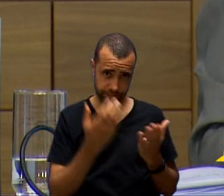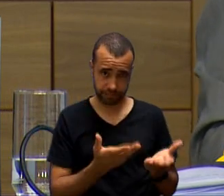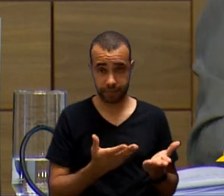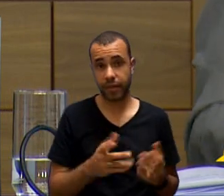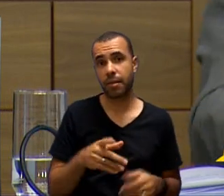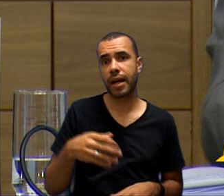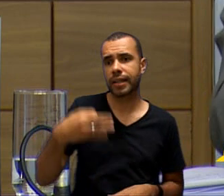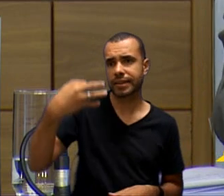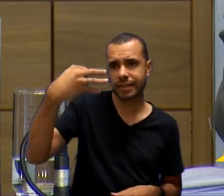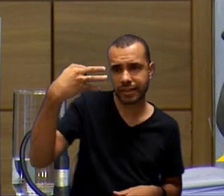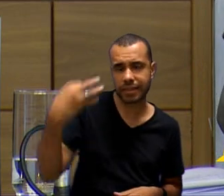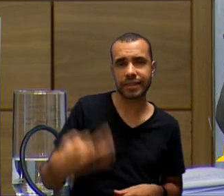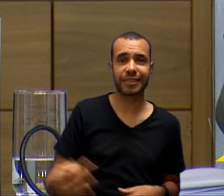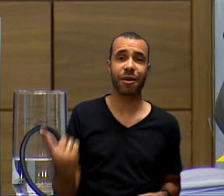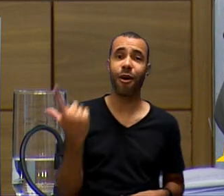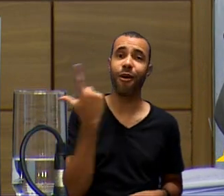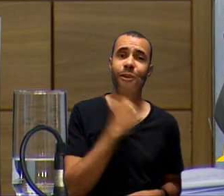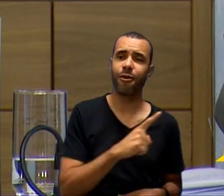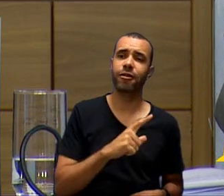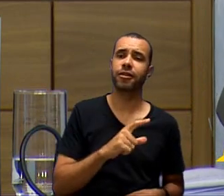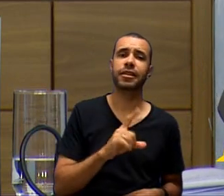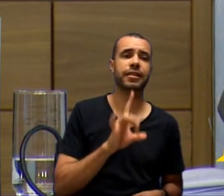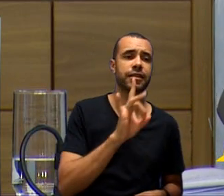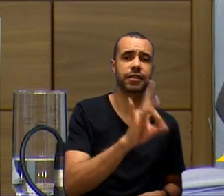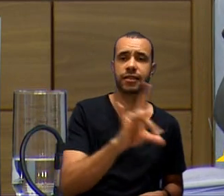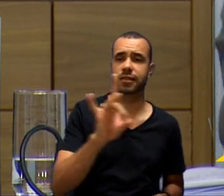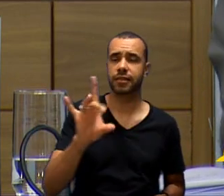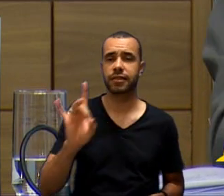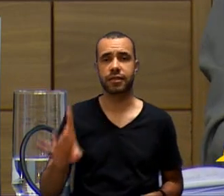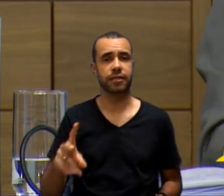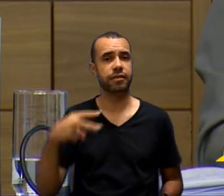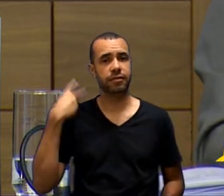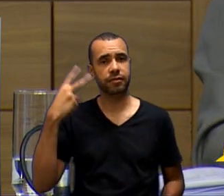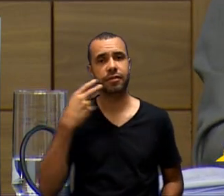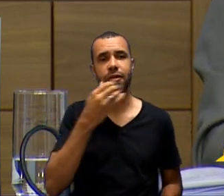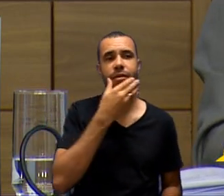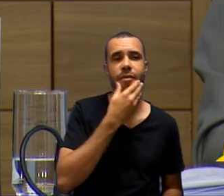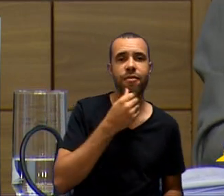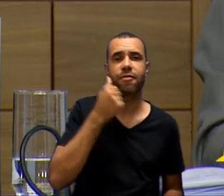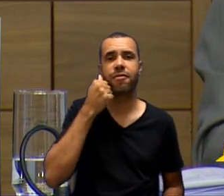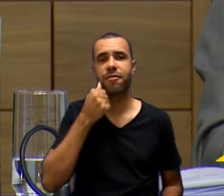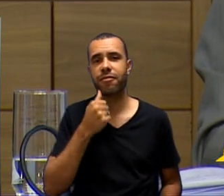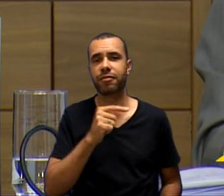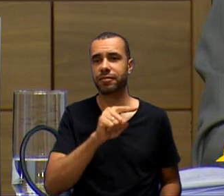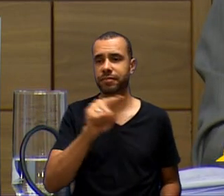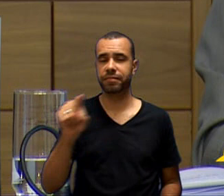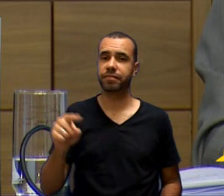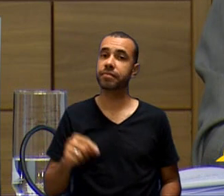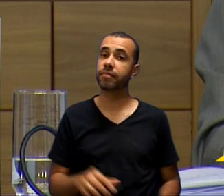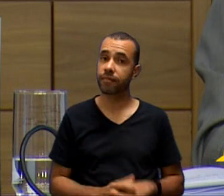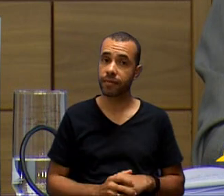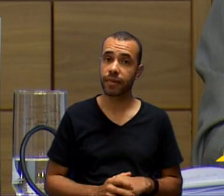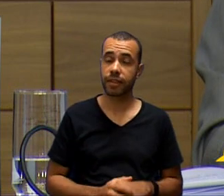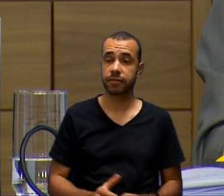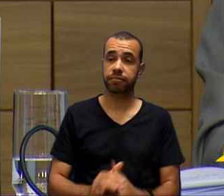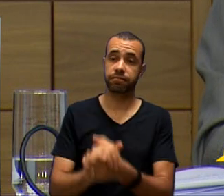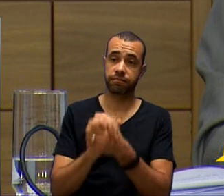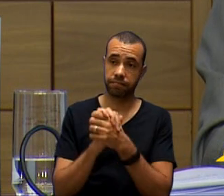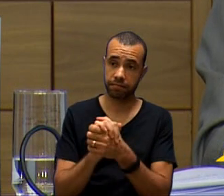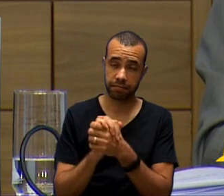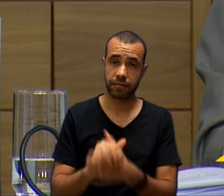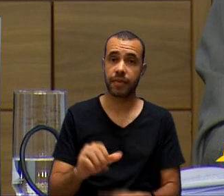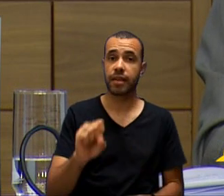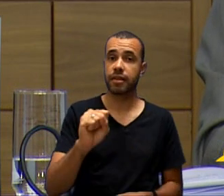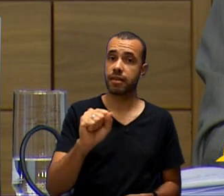acertos todos foram de vocês, vereadores e vereadoras. Cumprimentar a Sara, que conduziu a